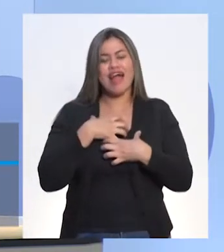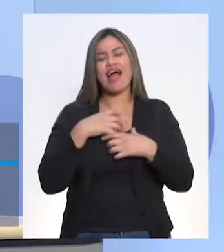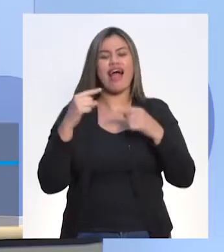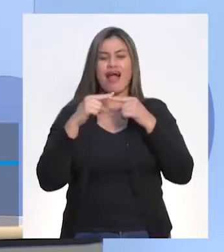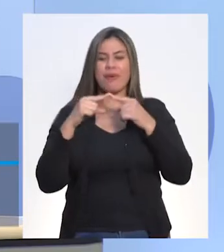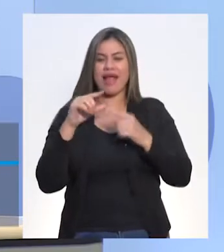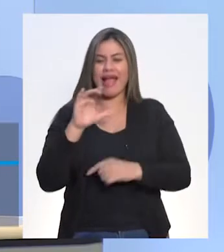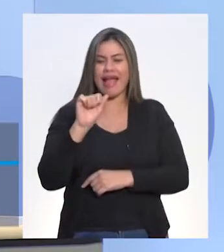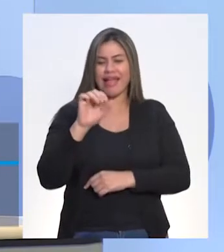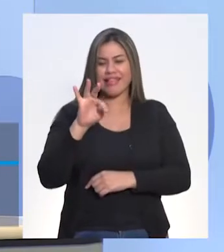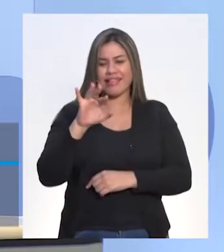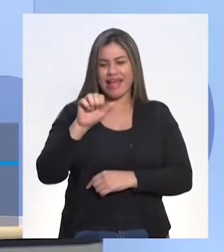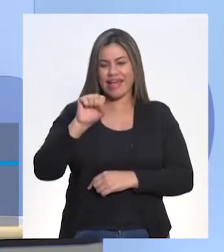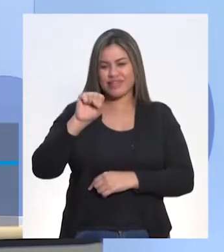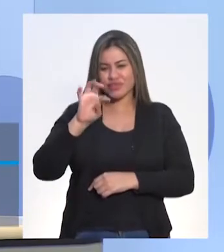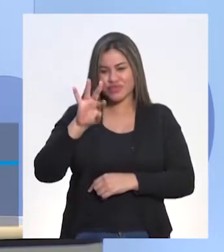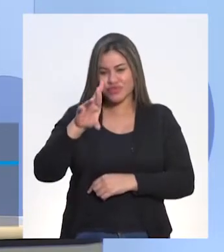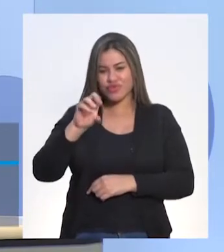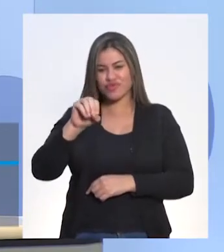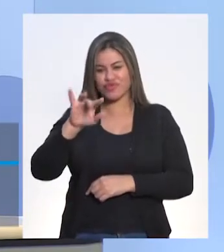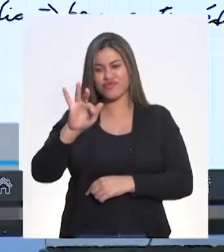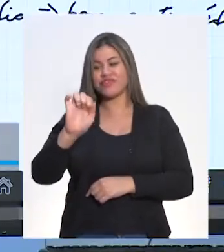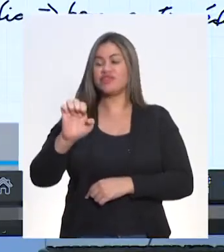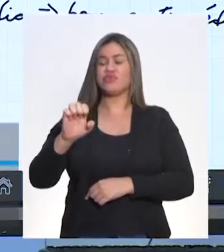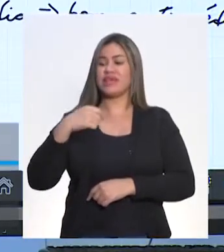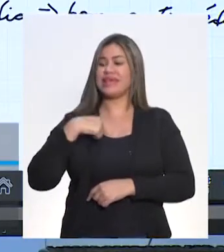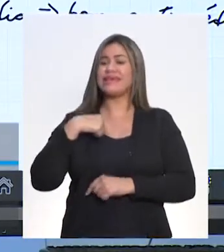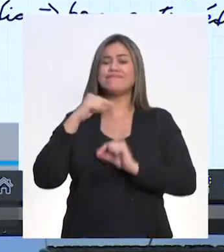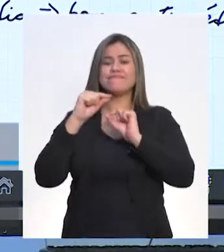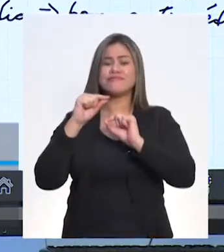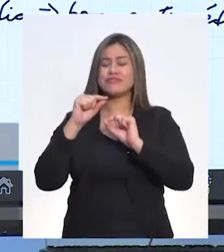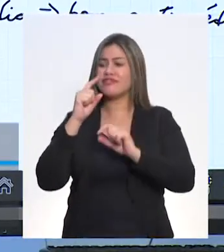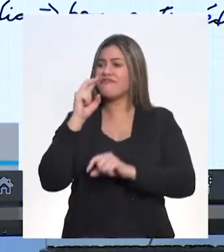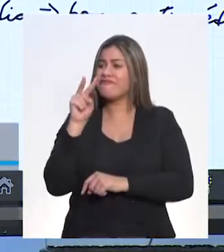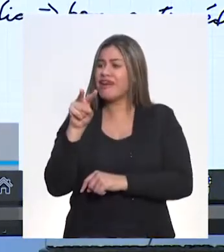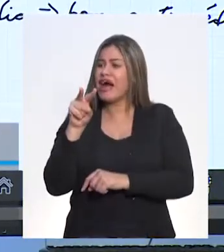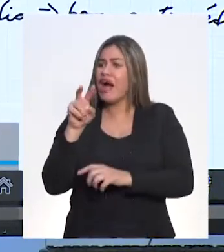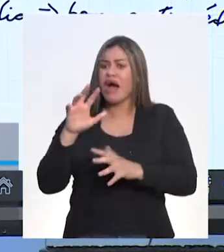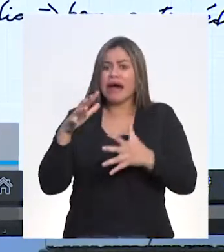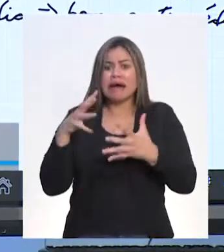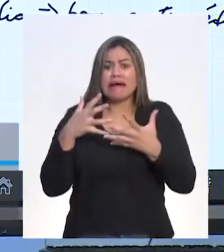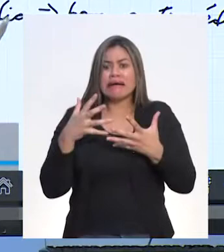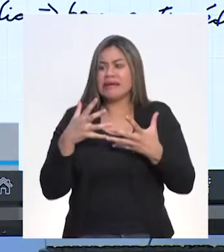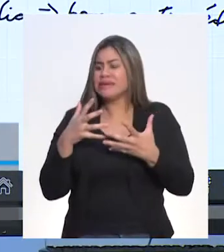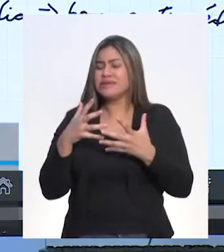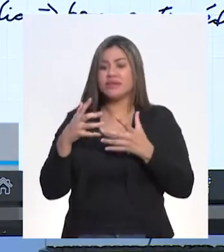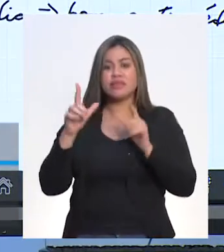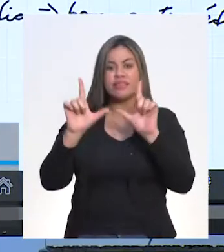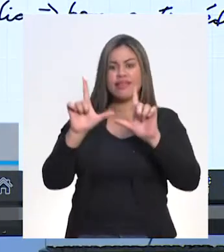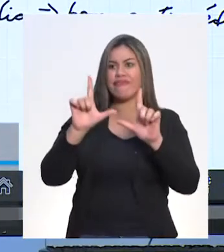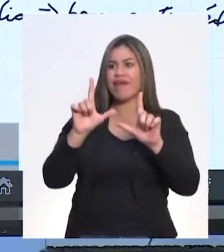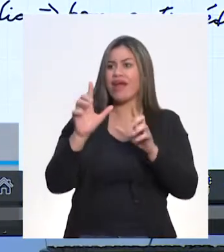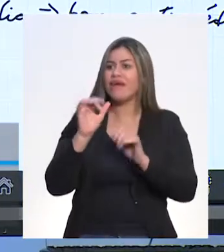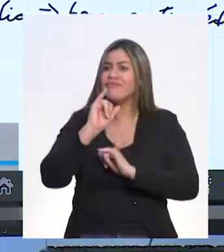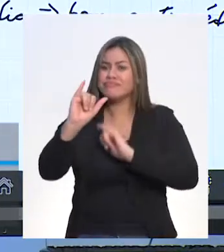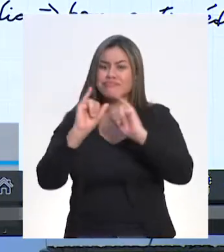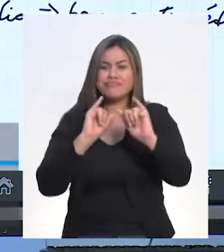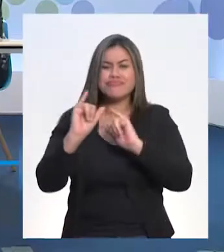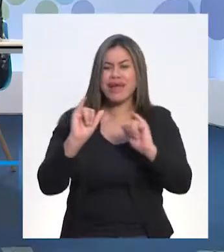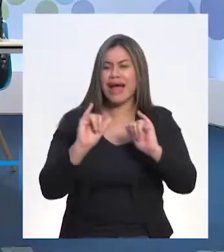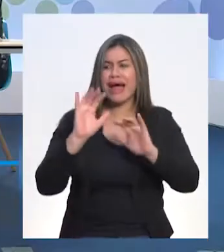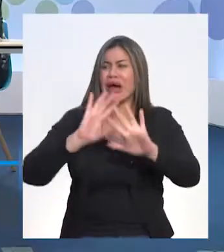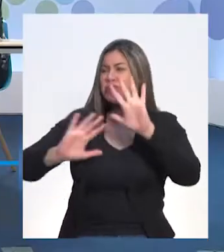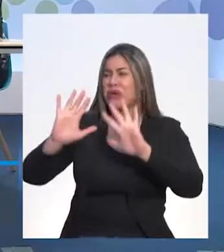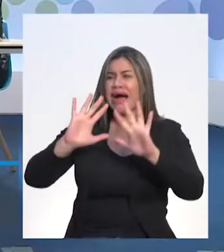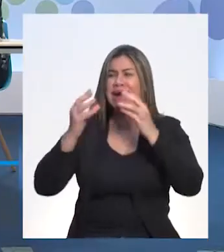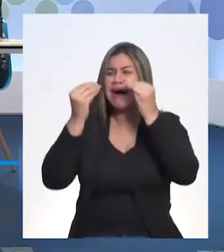pavor, o terror que Exatamente. o herói está sentindo, né? Você se identifica com ele. Exatamente. Tanto que você fala com a televisão, não entra aí. Quer ver coisa mais legal,